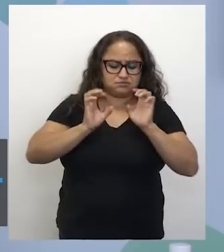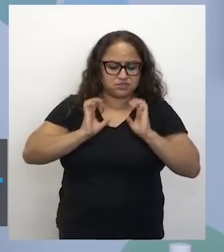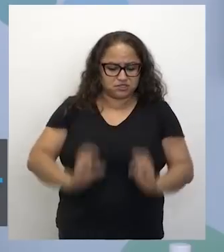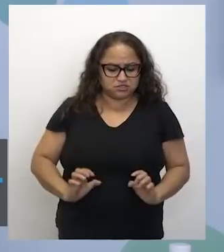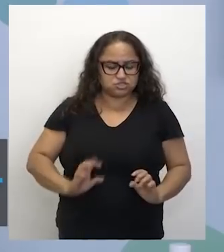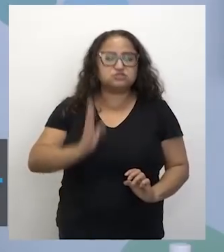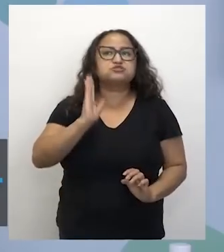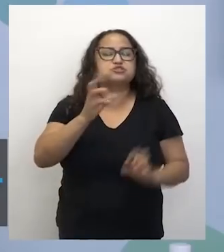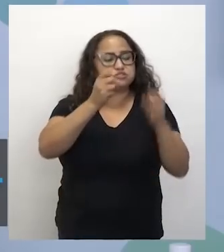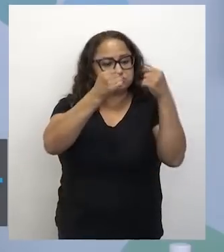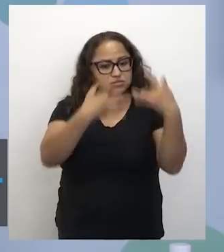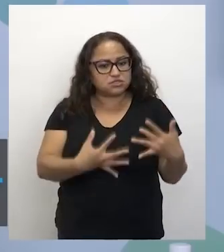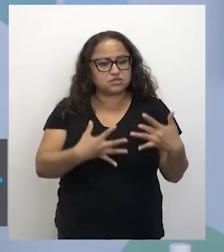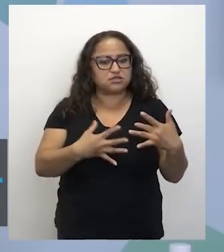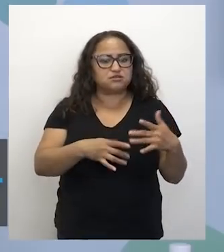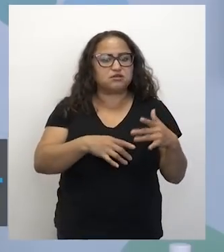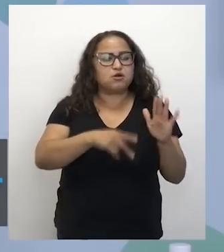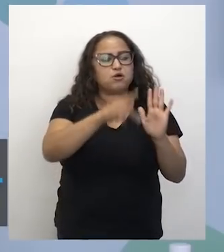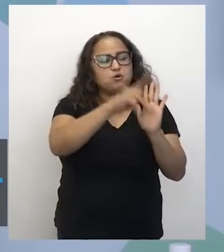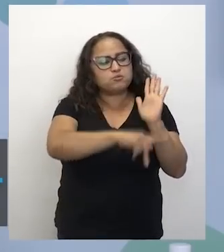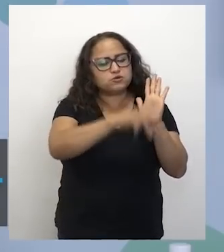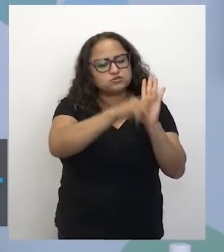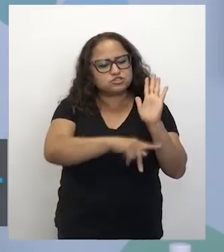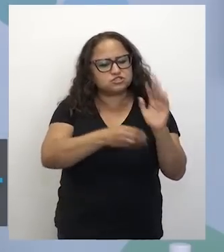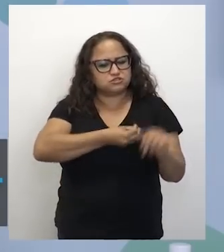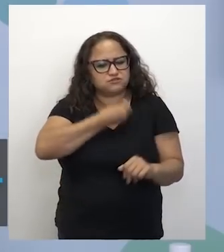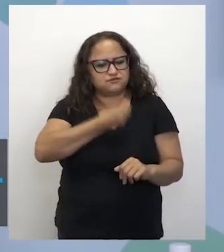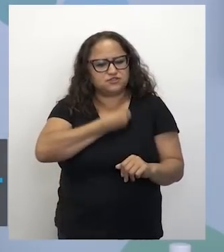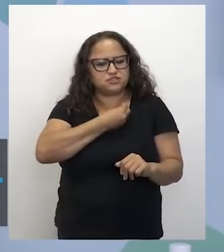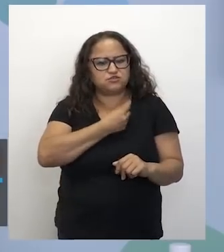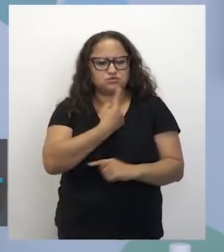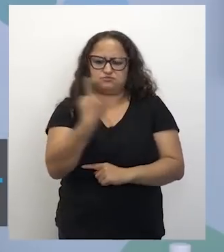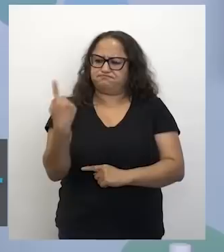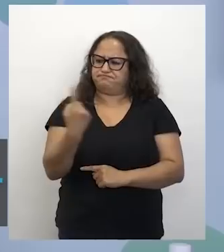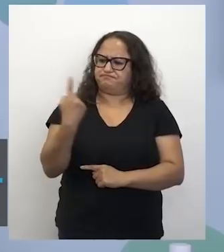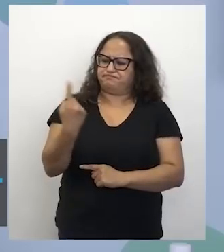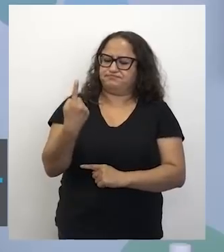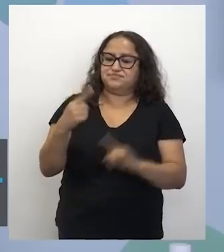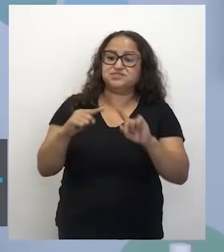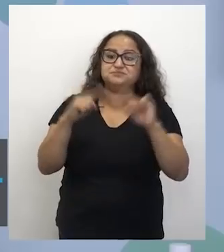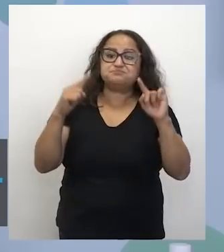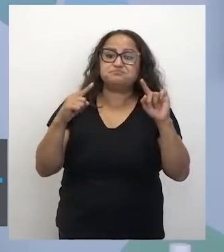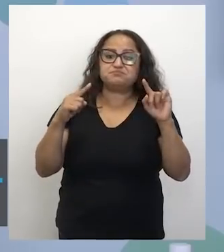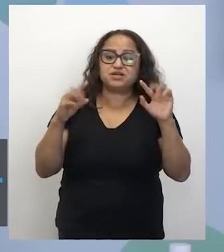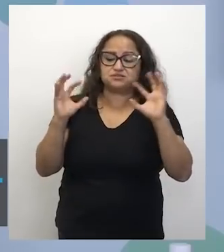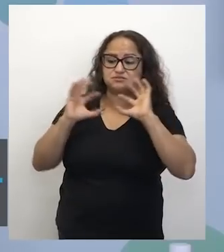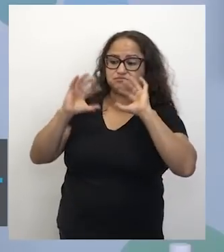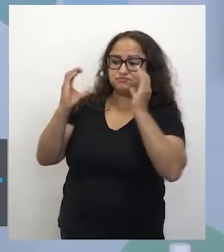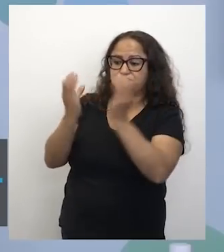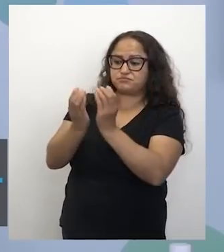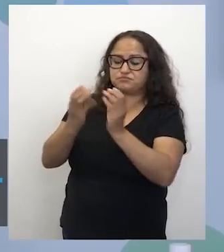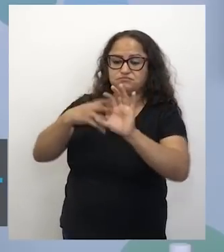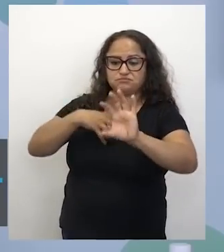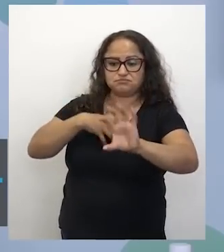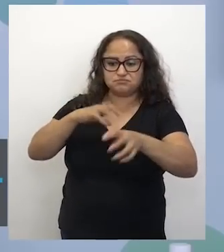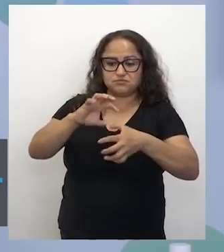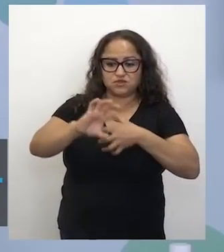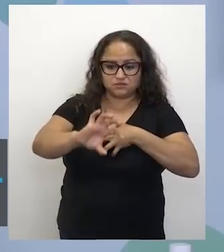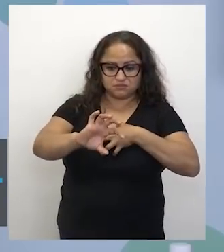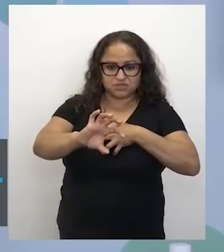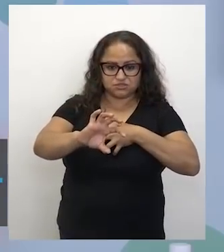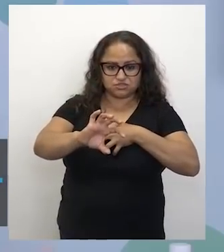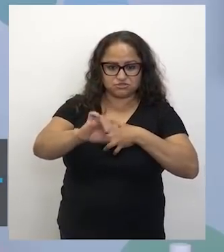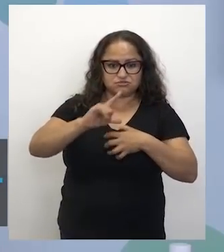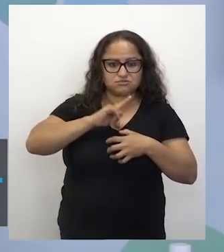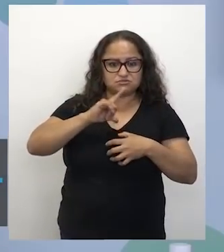em projeto de vida, não é só uma vida individual, é uma vida coletiva. Por isso que a gente fala tanto em empatia, que além de se colocar no